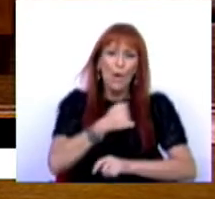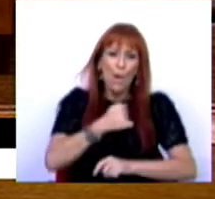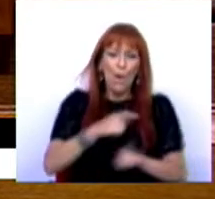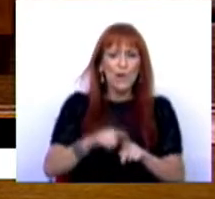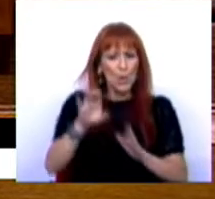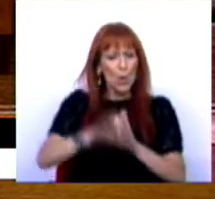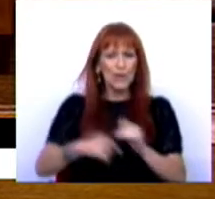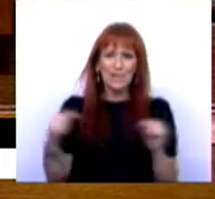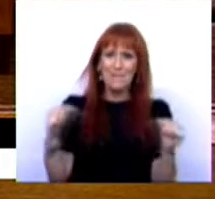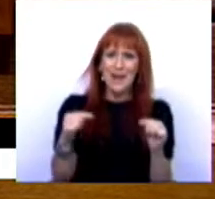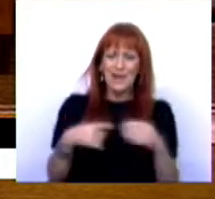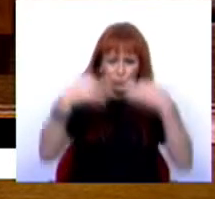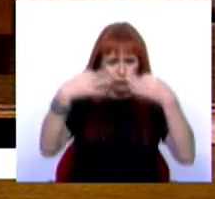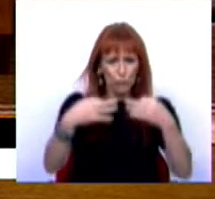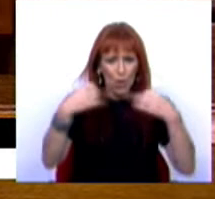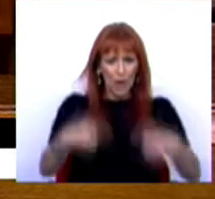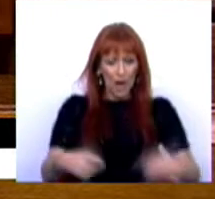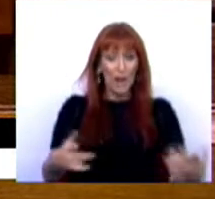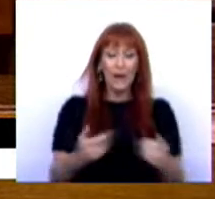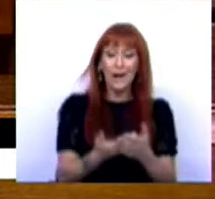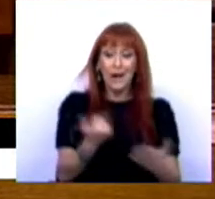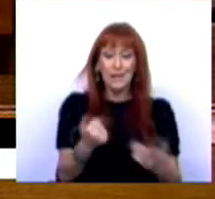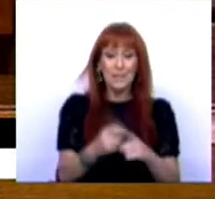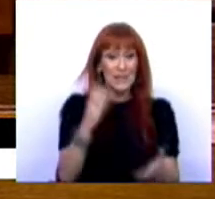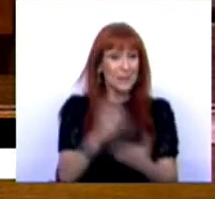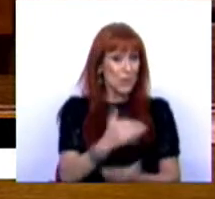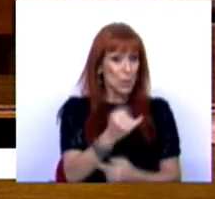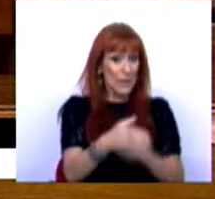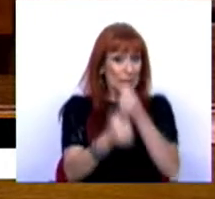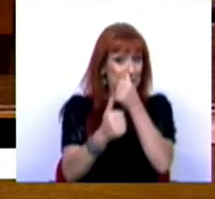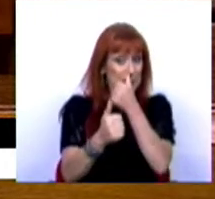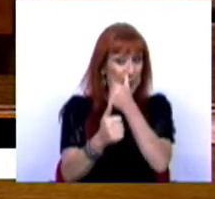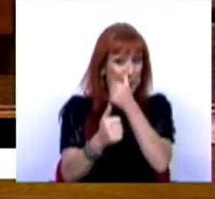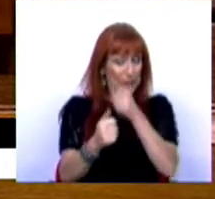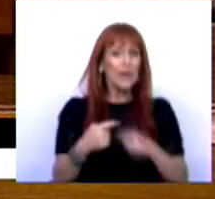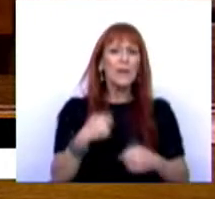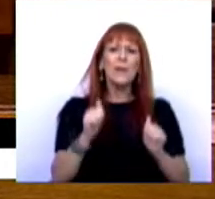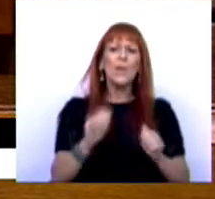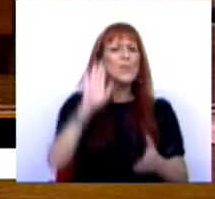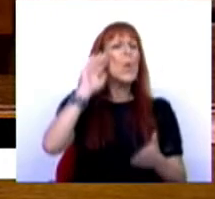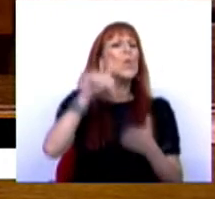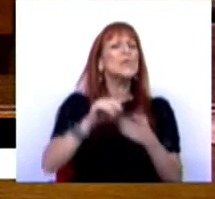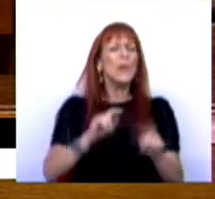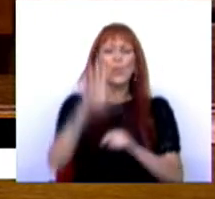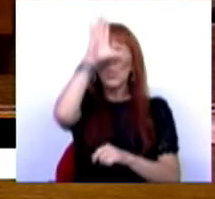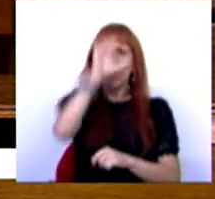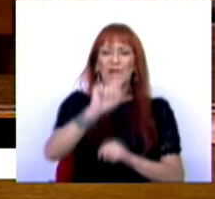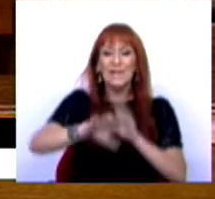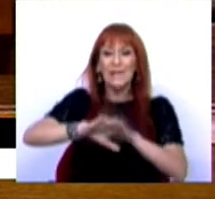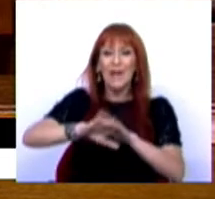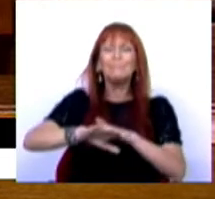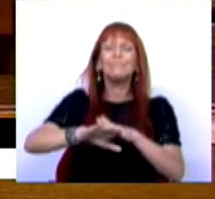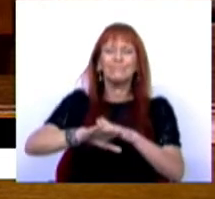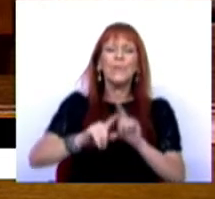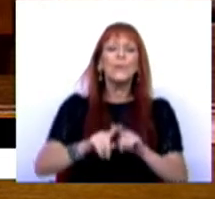com condições mínimas de dignidade. Retirámos desde 2015 a devida conclusão da governação da direita